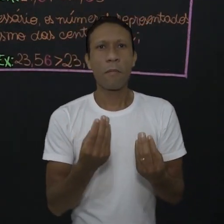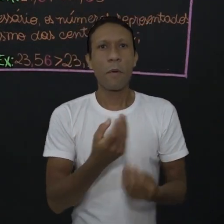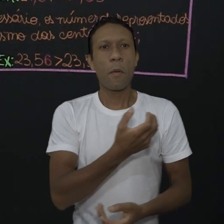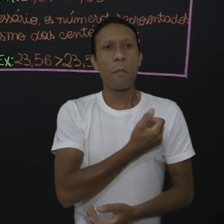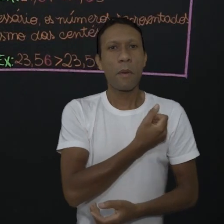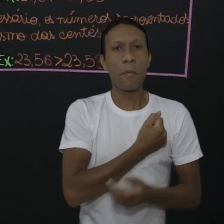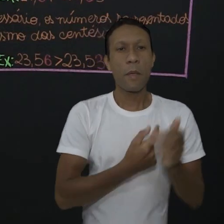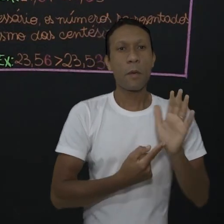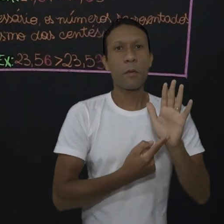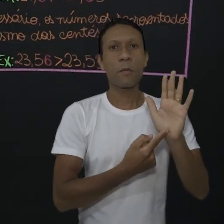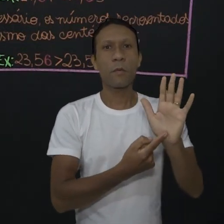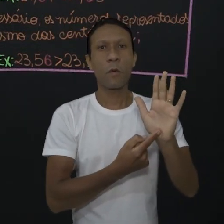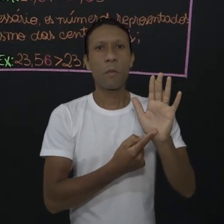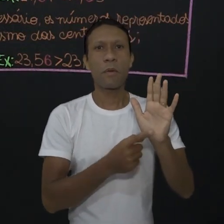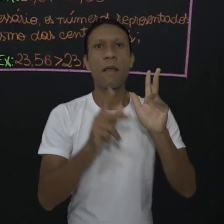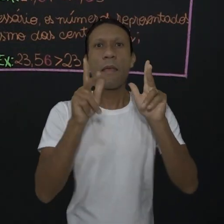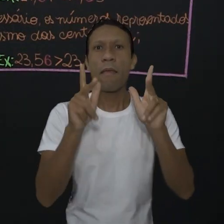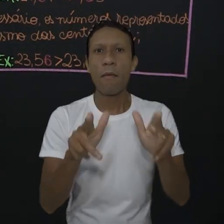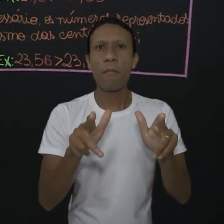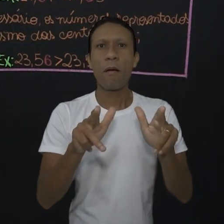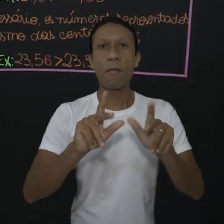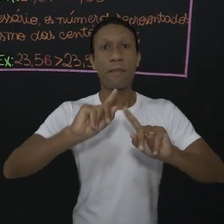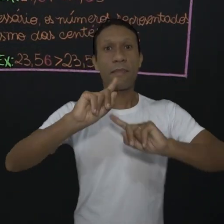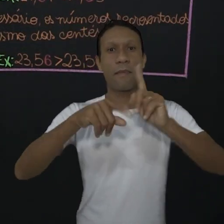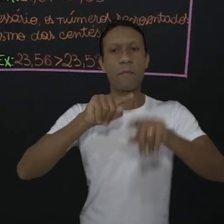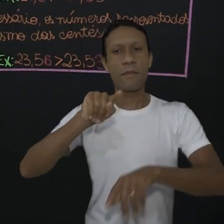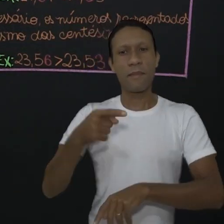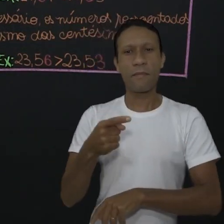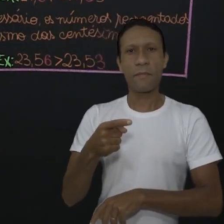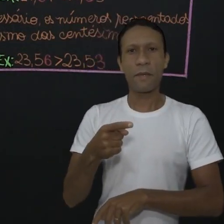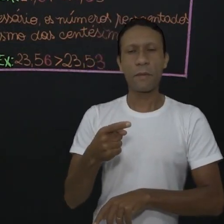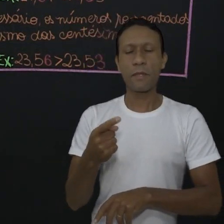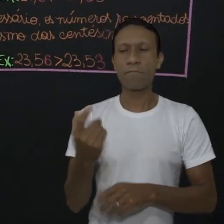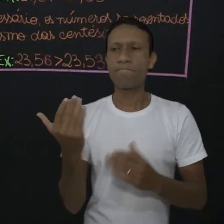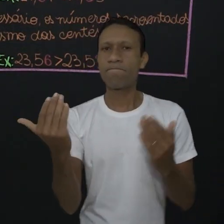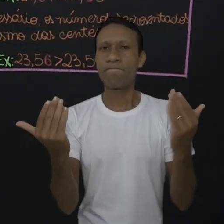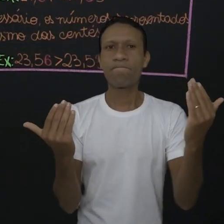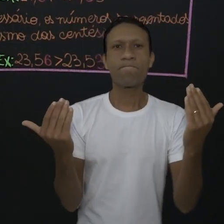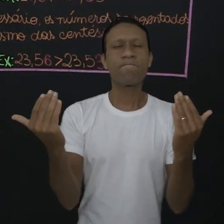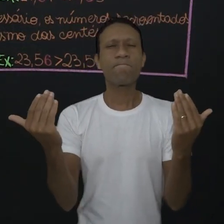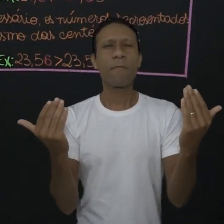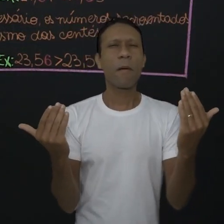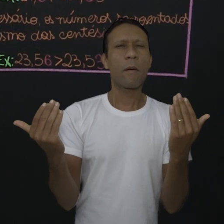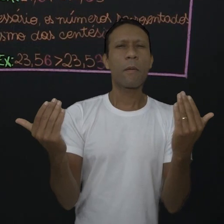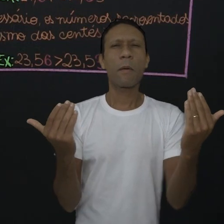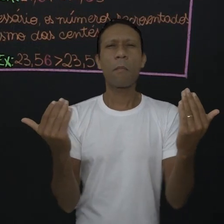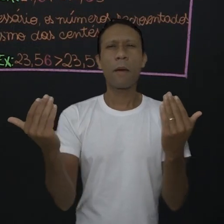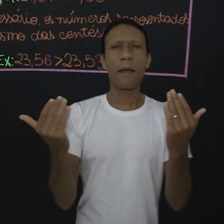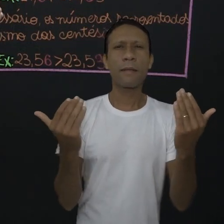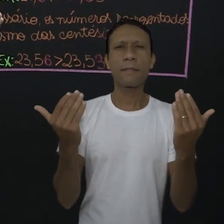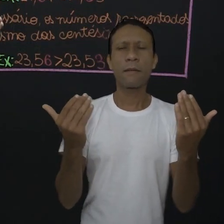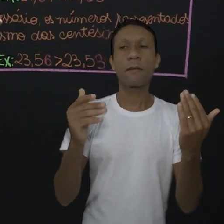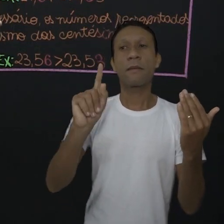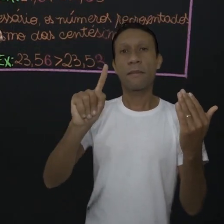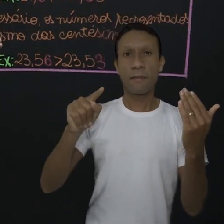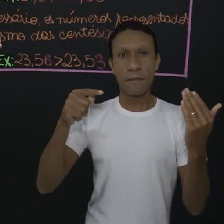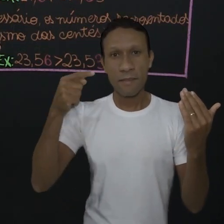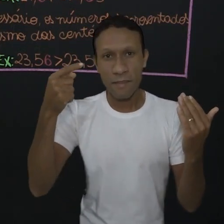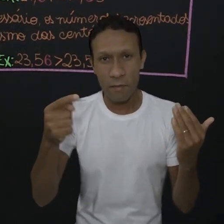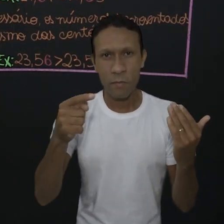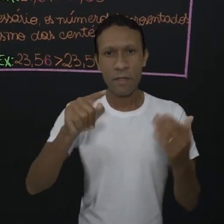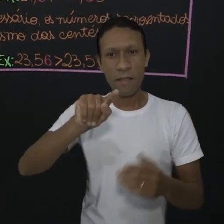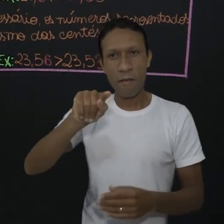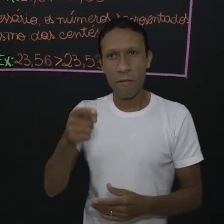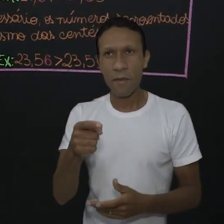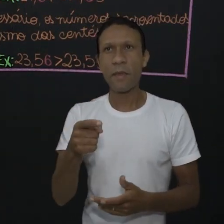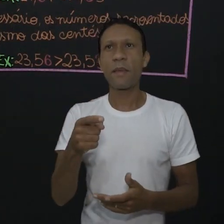que aparece após a vírgula, todos são iguais. Sendo eles iguais, então, a gente faz a comparação com a próxima ordem